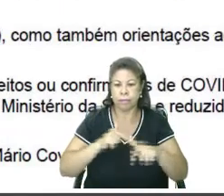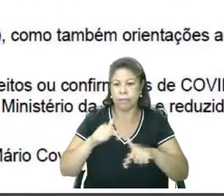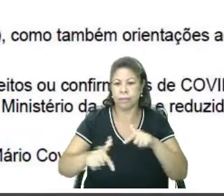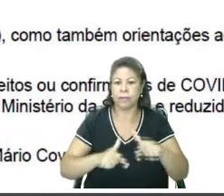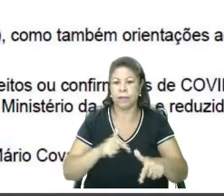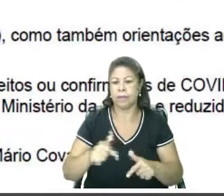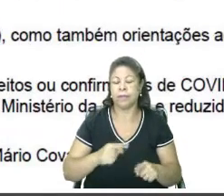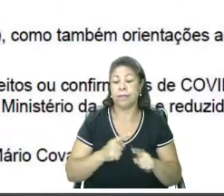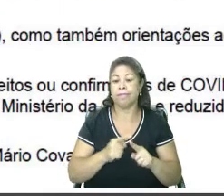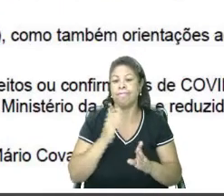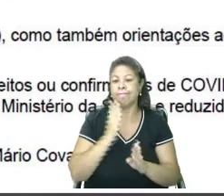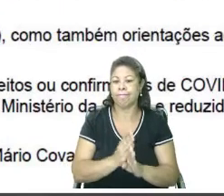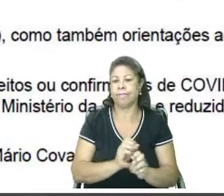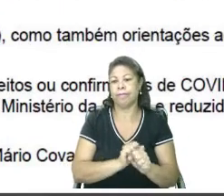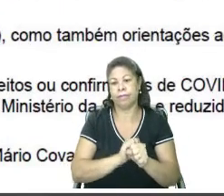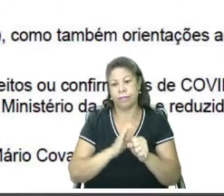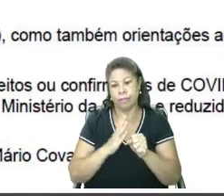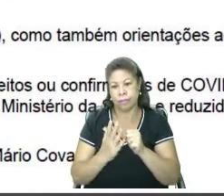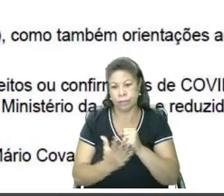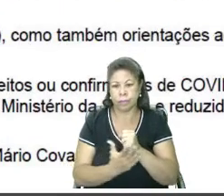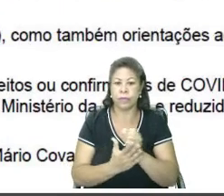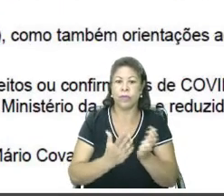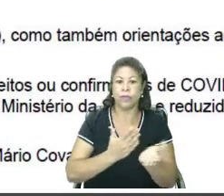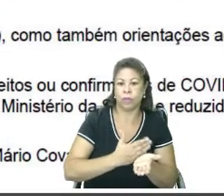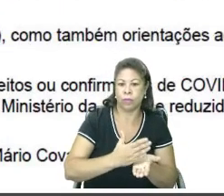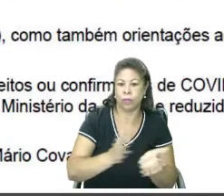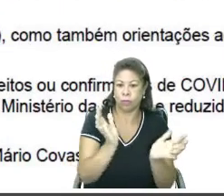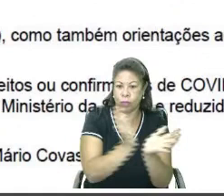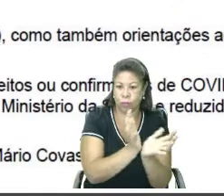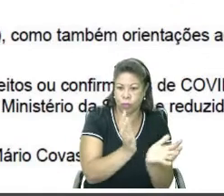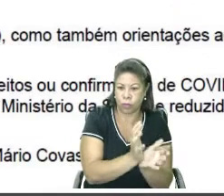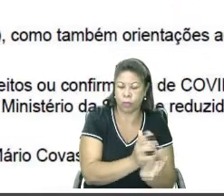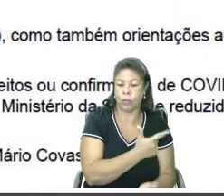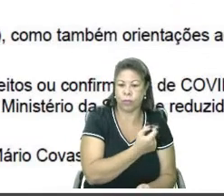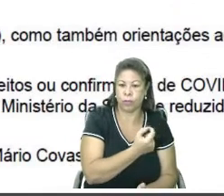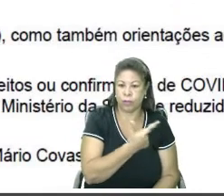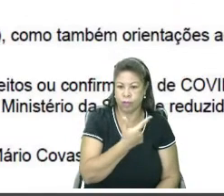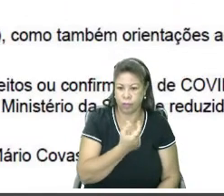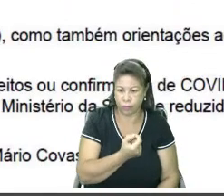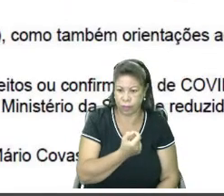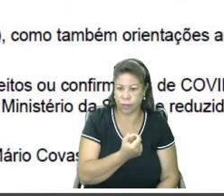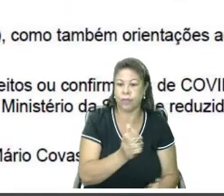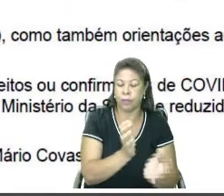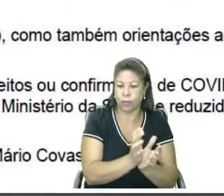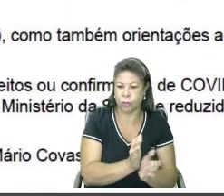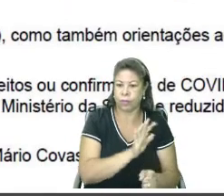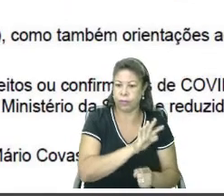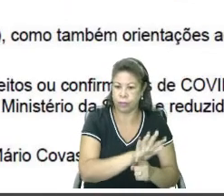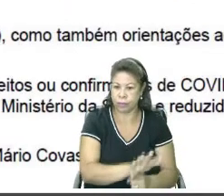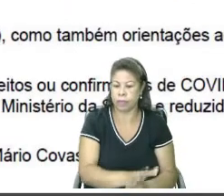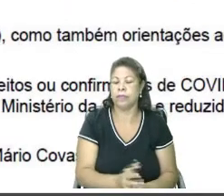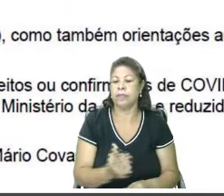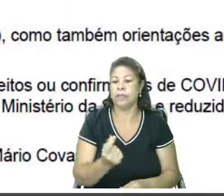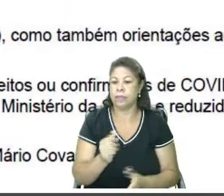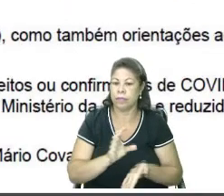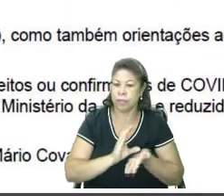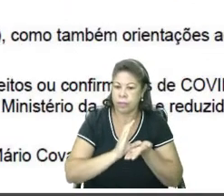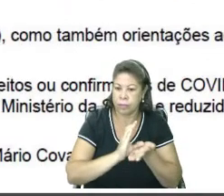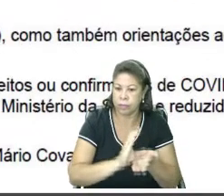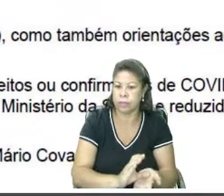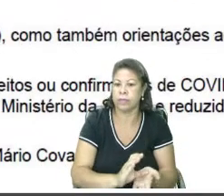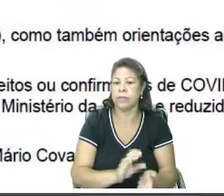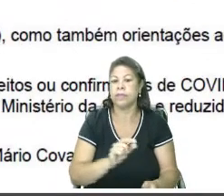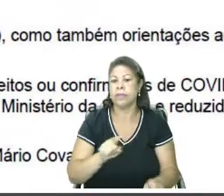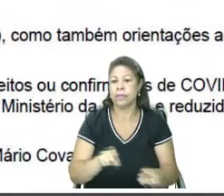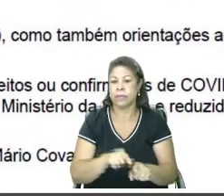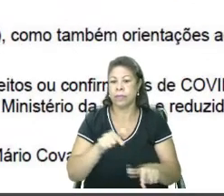Covid, desde a criação do comitê lá em 2020, né, gestão orçamentária, as